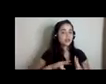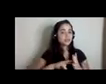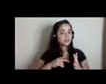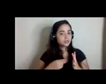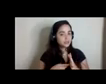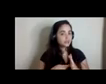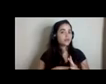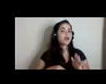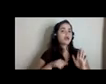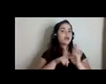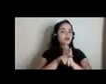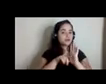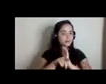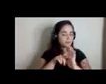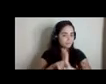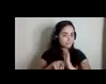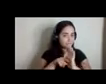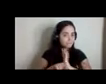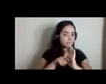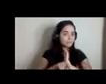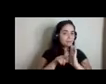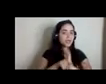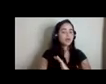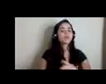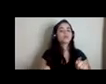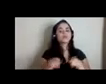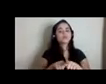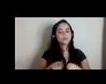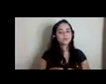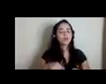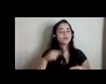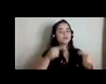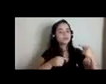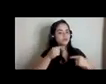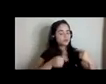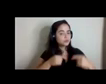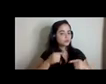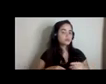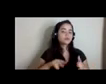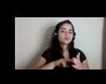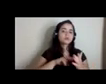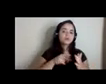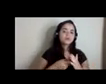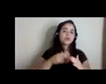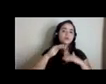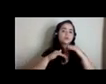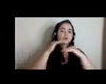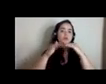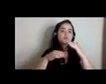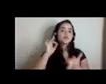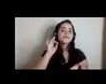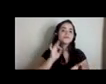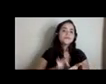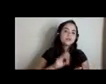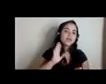questionem esses discursos, esses significados construídos, aquelas verdades que eu tratei